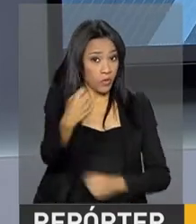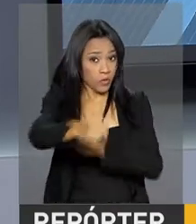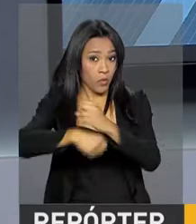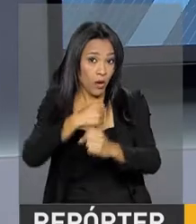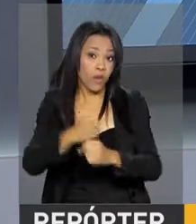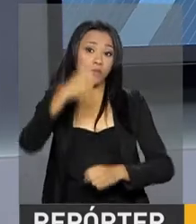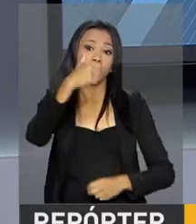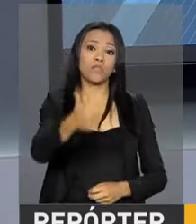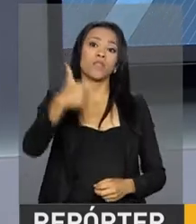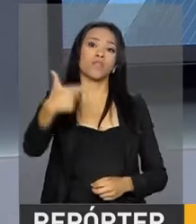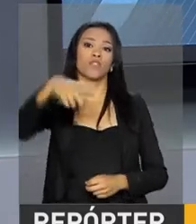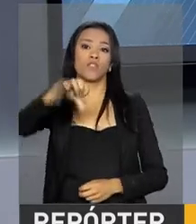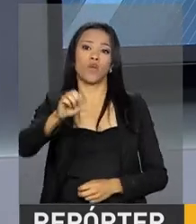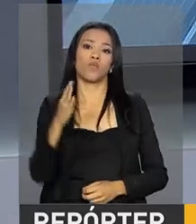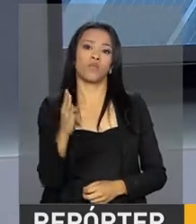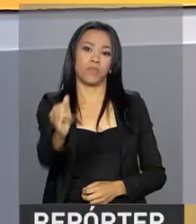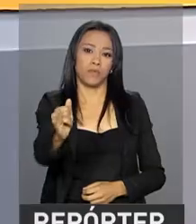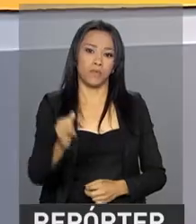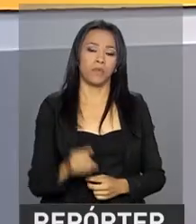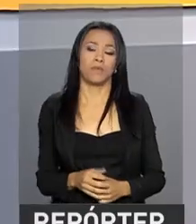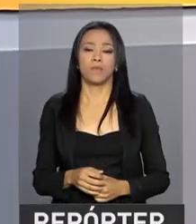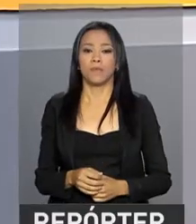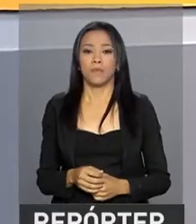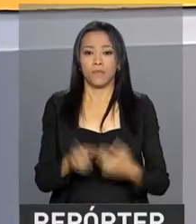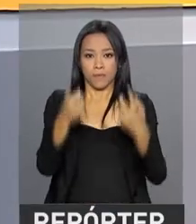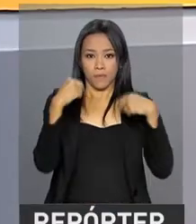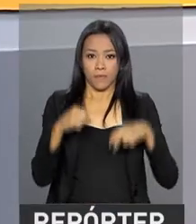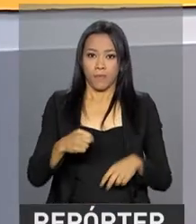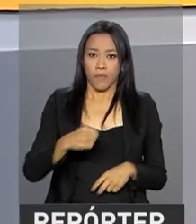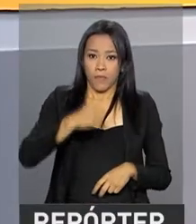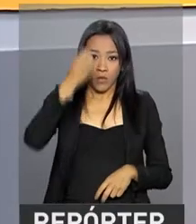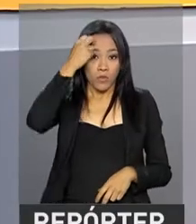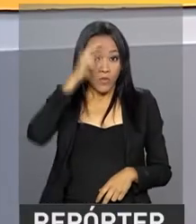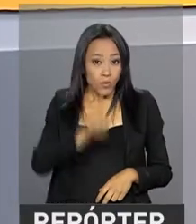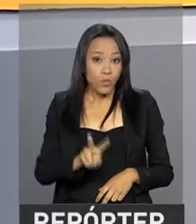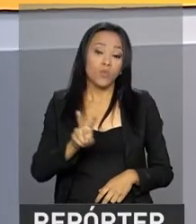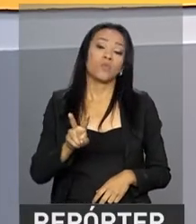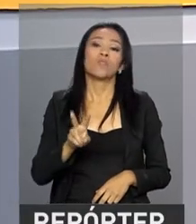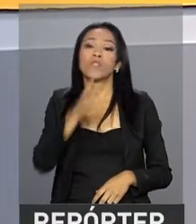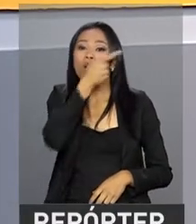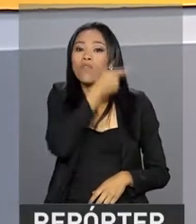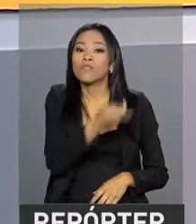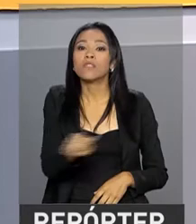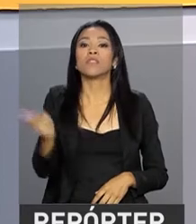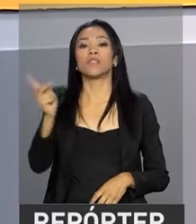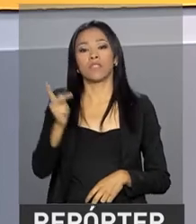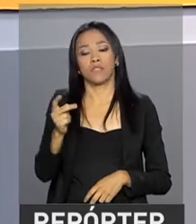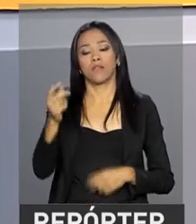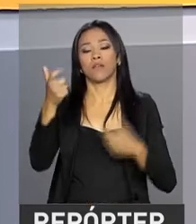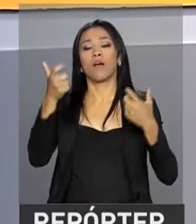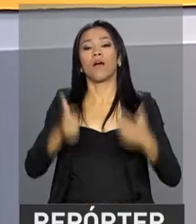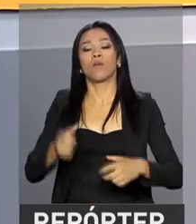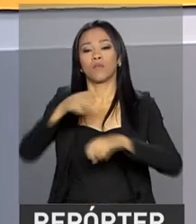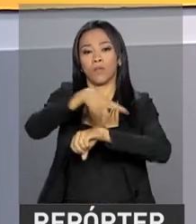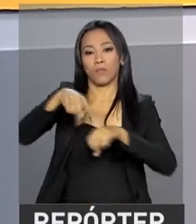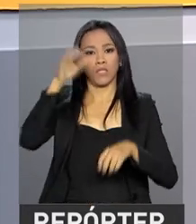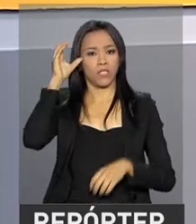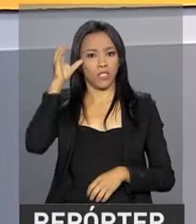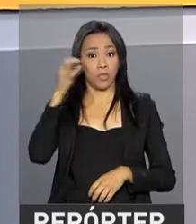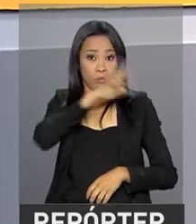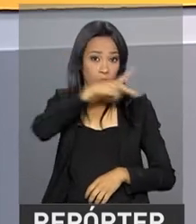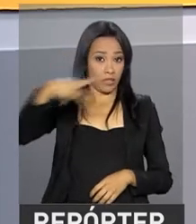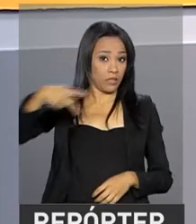129 bilhões no segundo dia da agenda oficial na china o presidente michel temer se reuniu com as principais